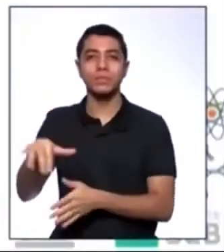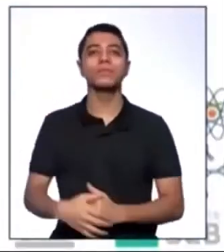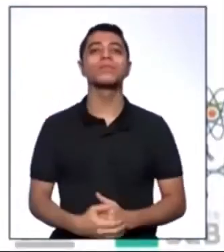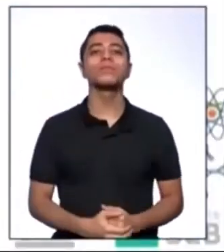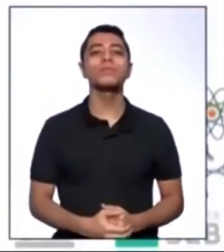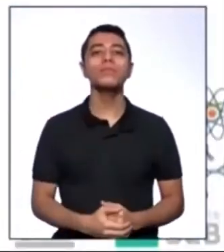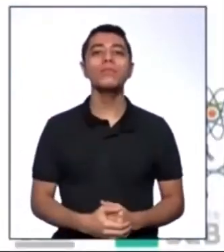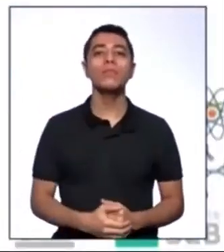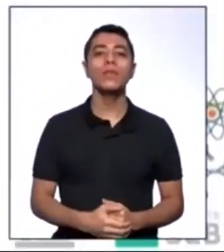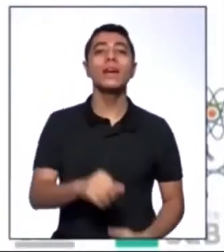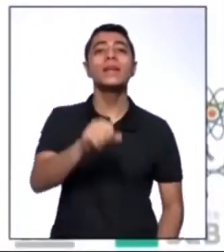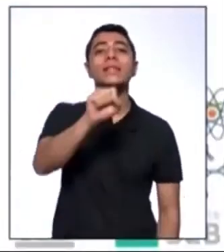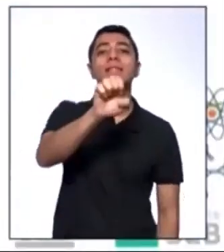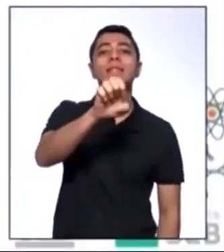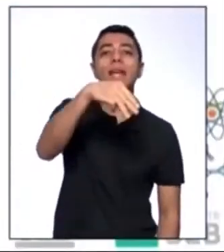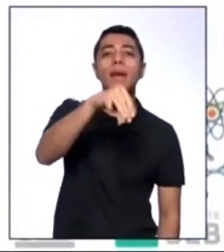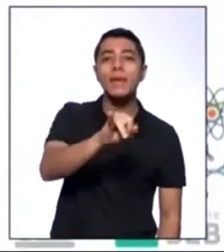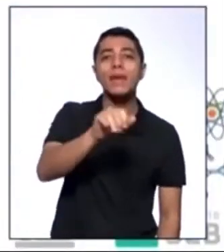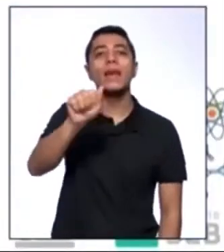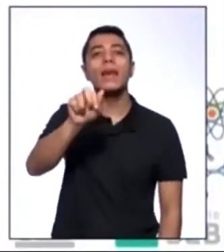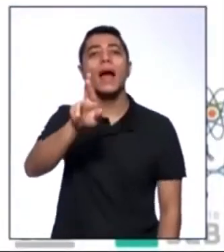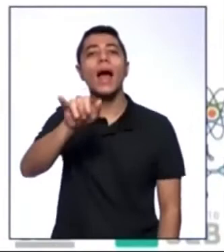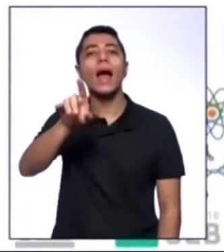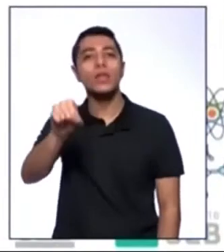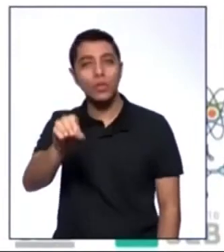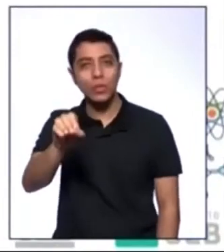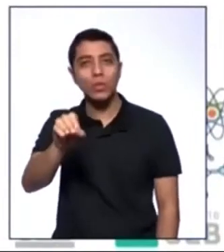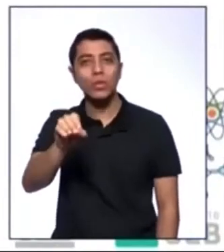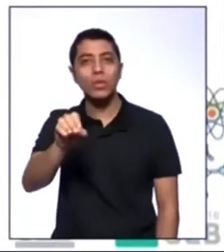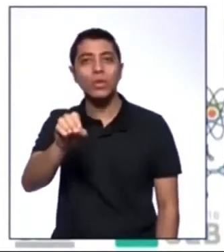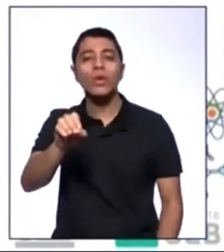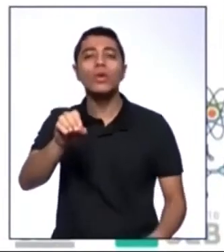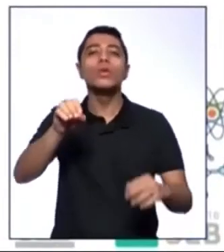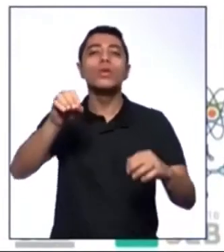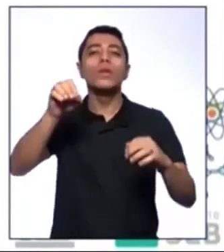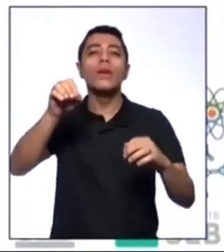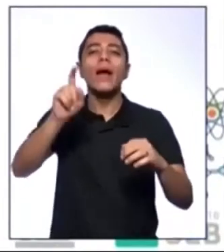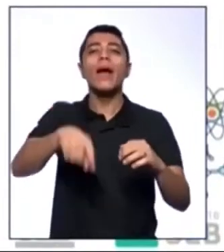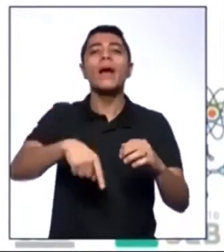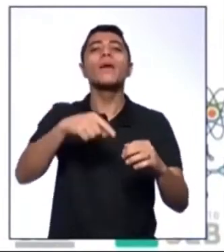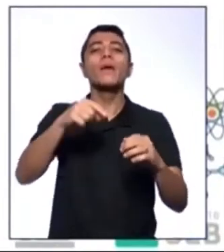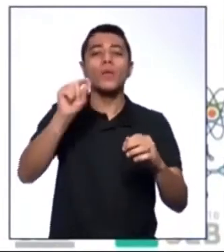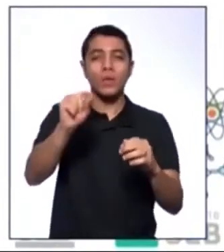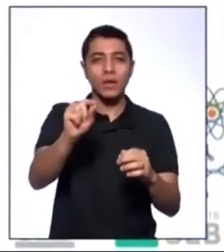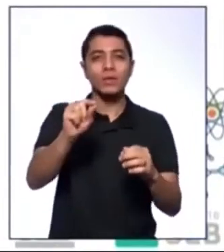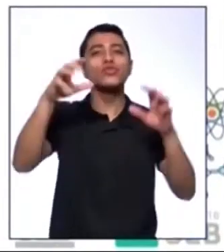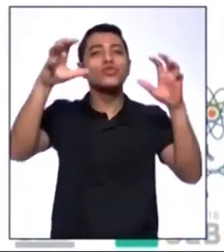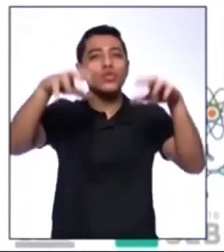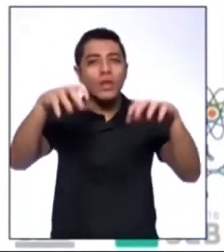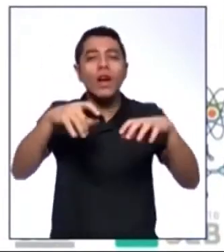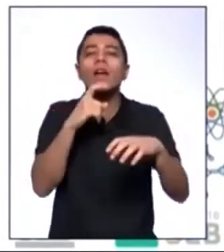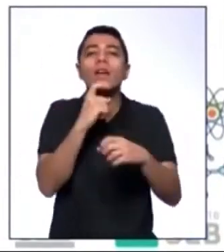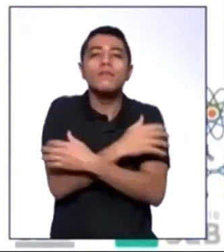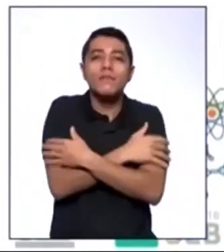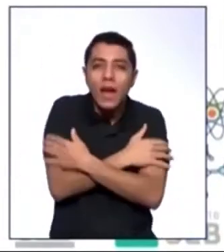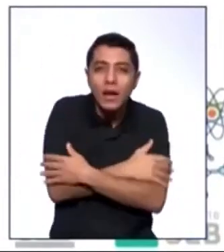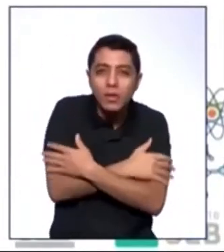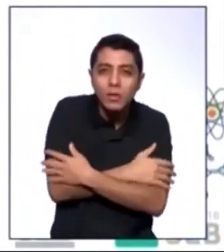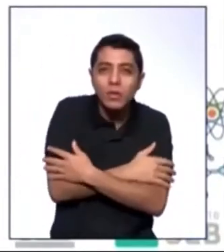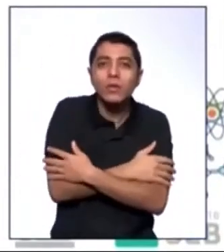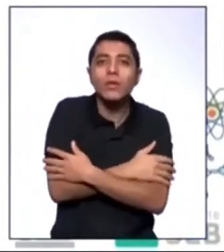amplitude térmica. Tropical semiárido. Chuvas durante o inverno, pequena amplitude térmica.